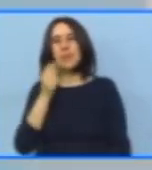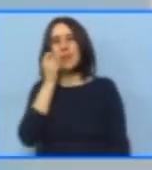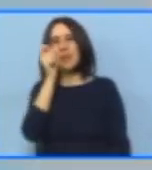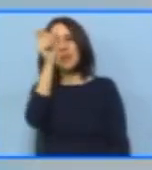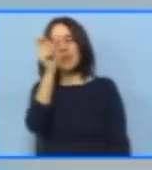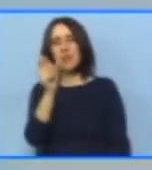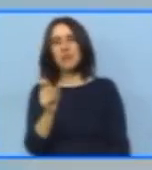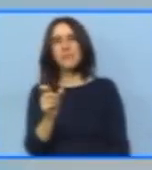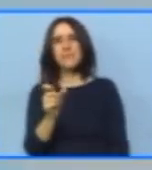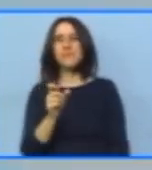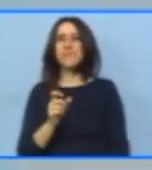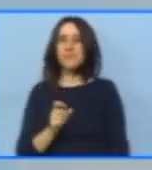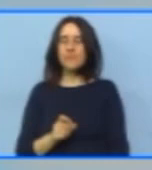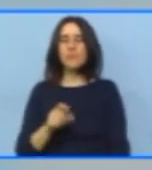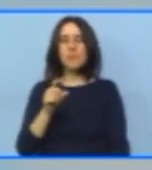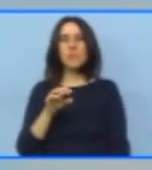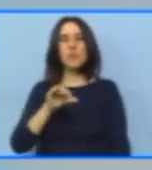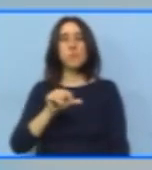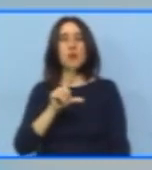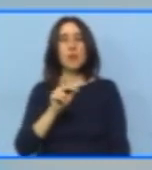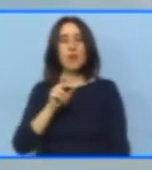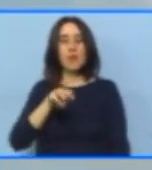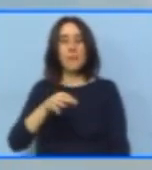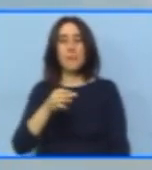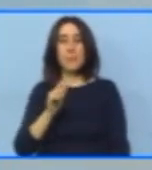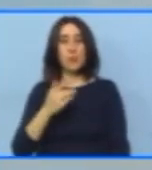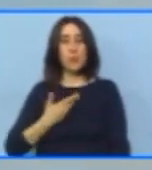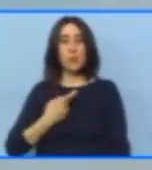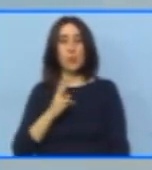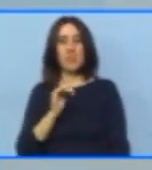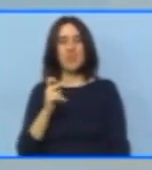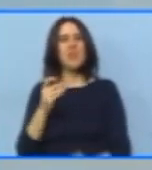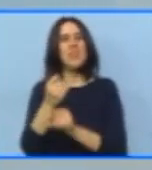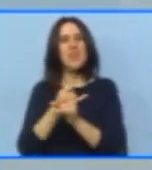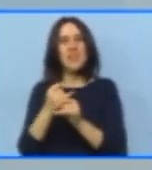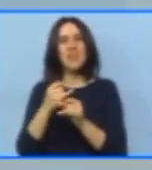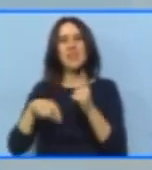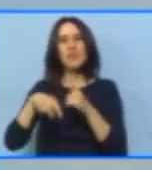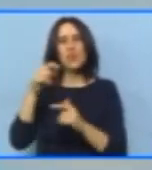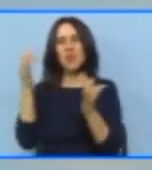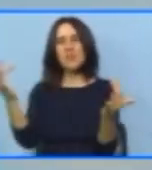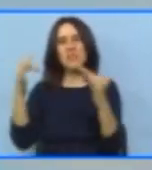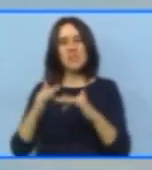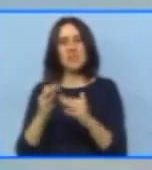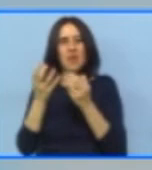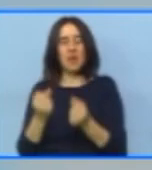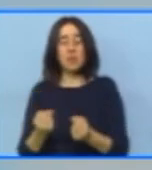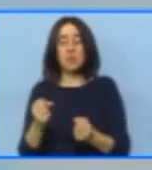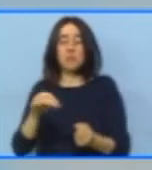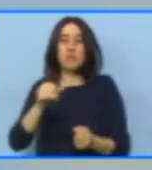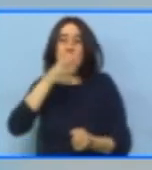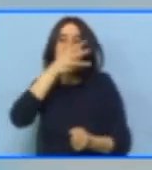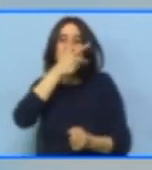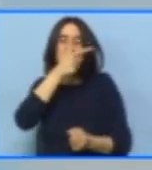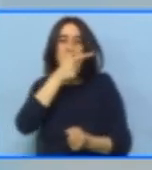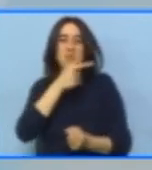ele, depois de ir a Lampedusa, àquela ilha onde chegavam tantos refugiados e onde infelizmente muitos